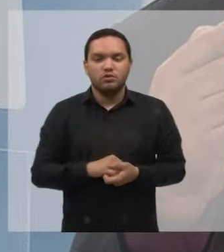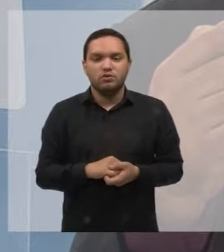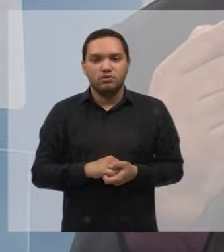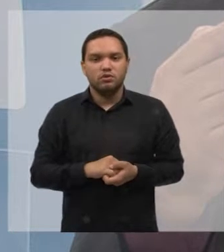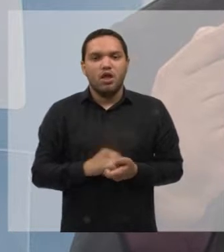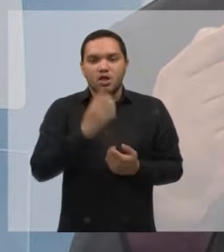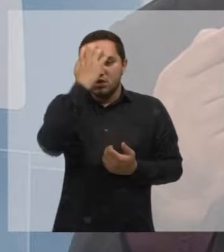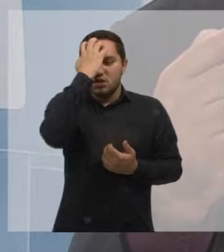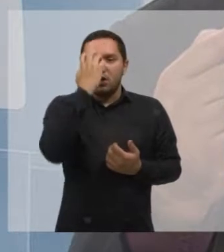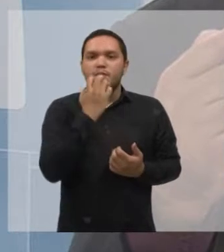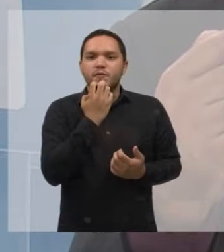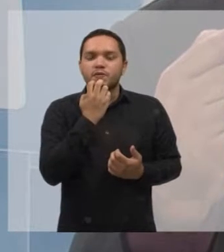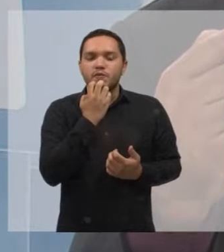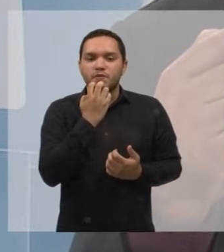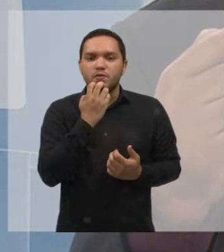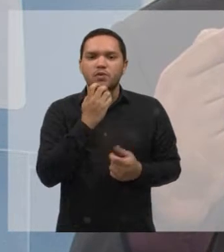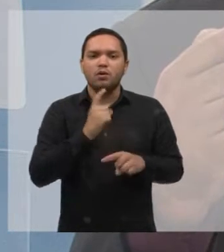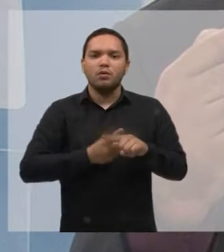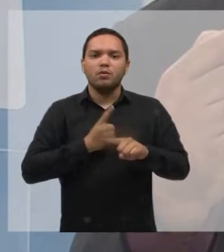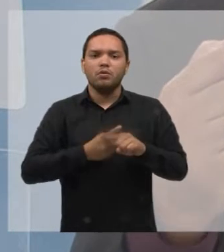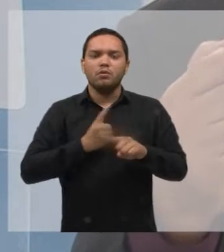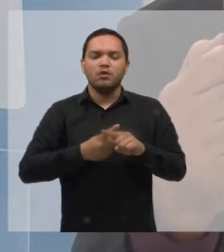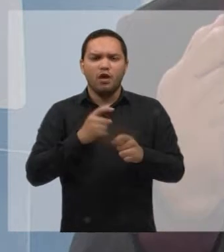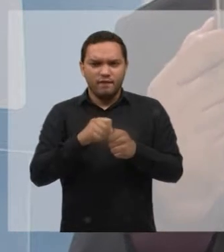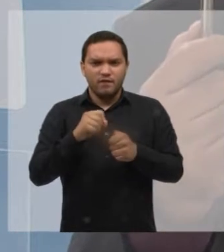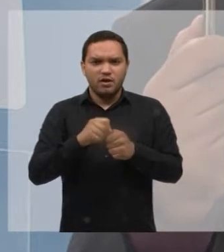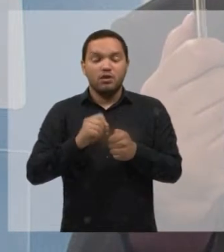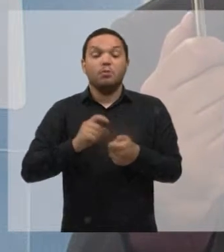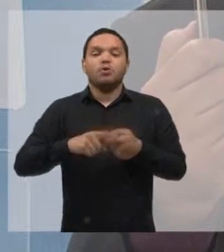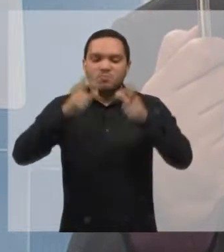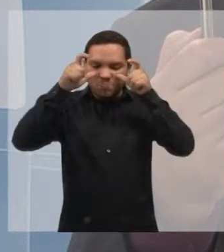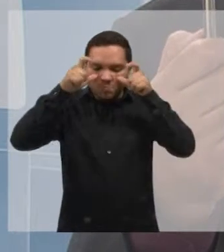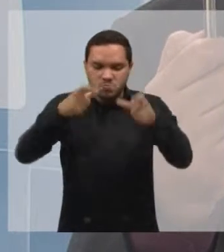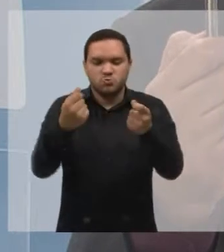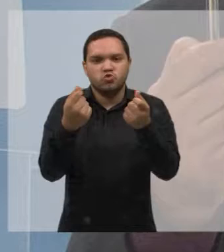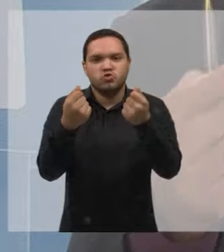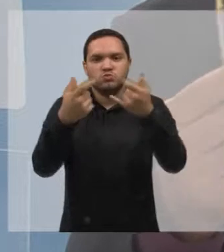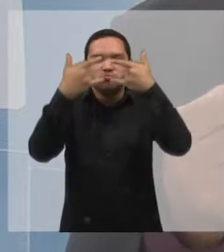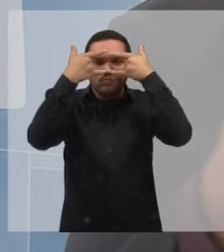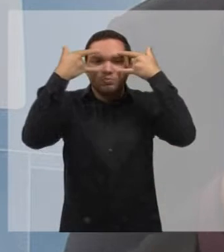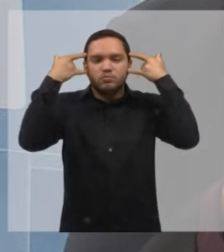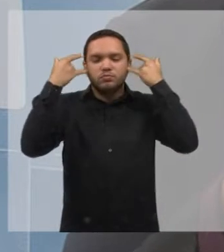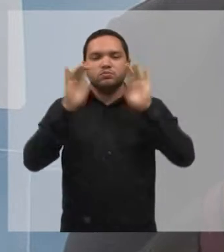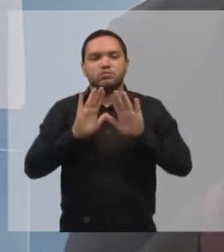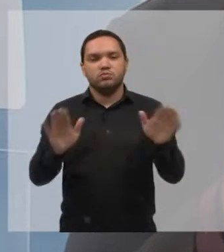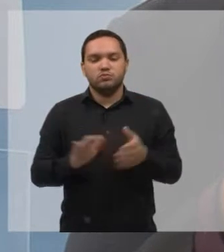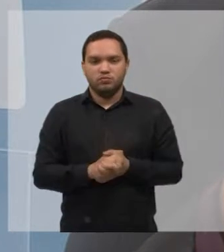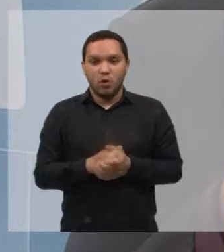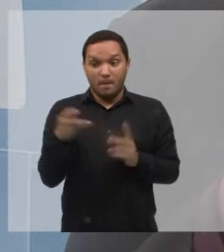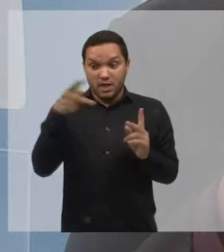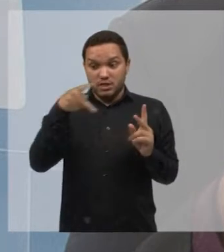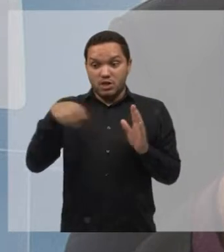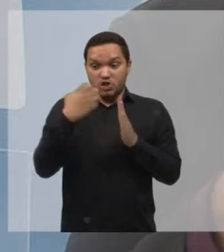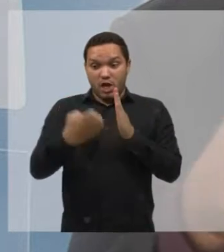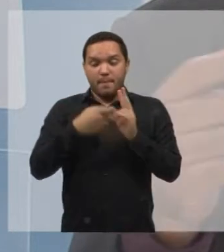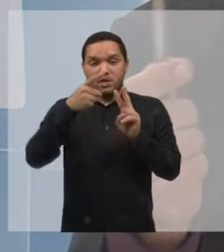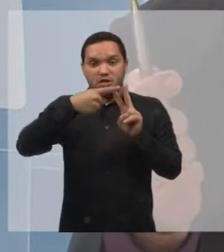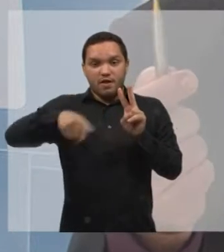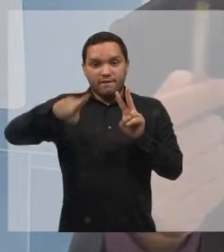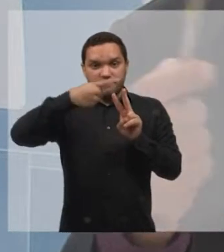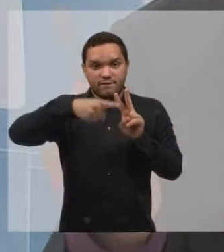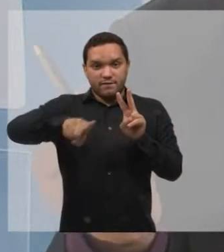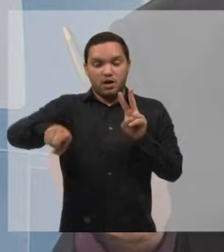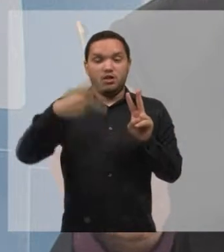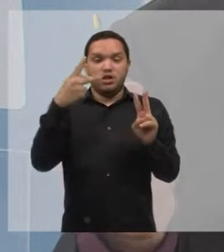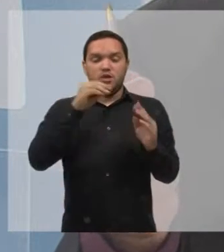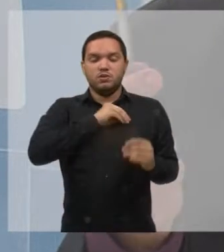é muito séria, por que é que eles fazem isso? É a ganância pelo dinheiro mesmo. O próprio presidente da Vale, ele